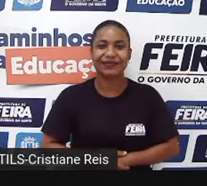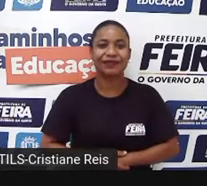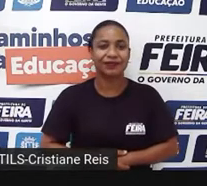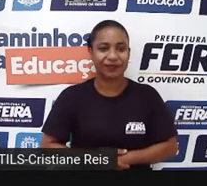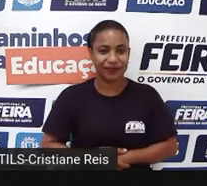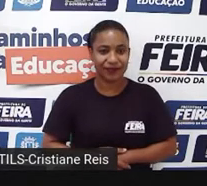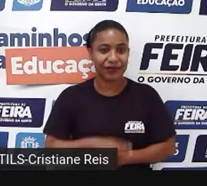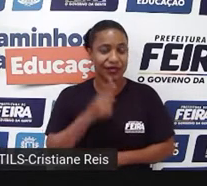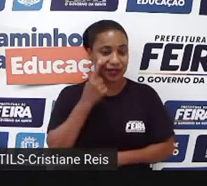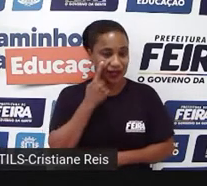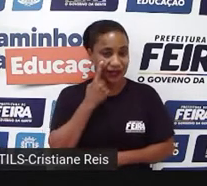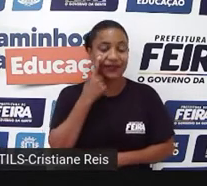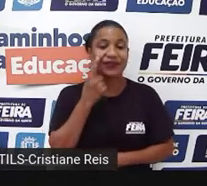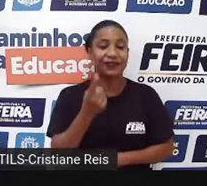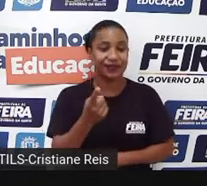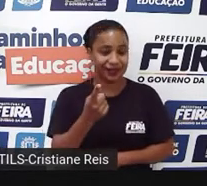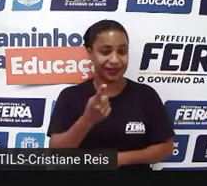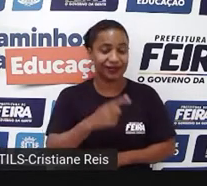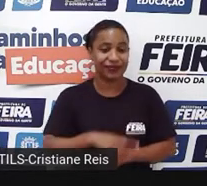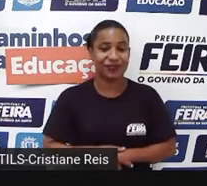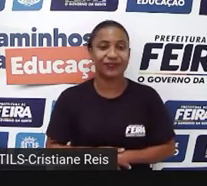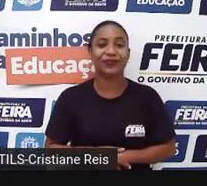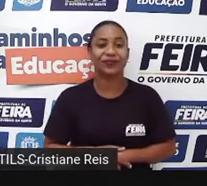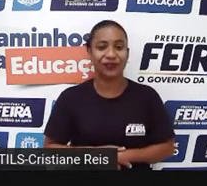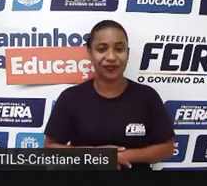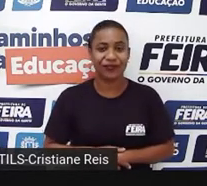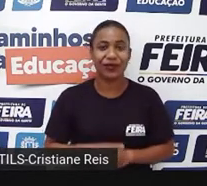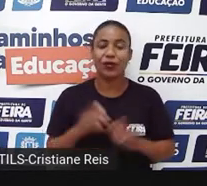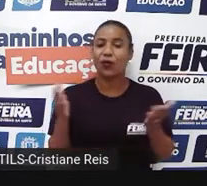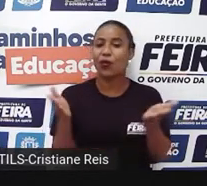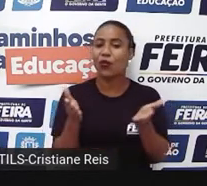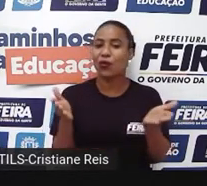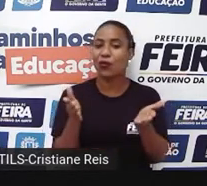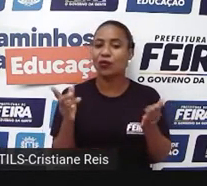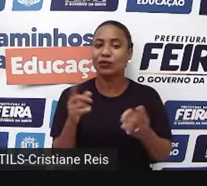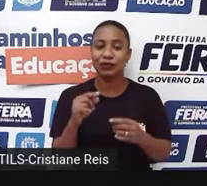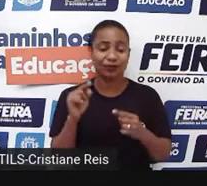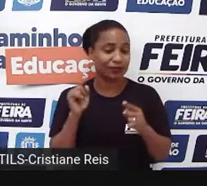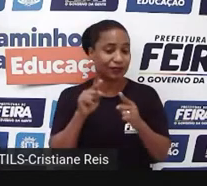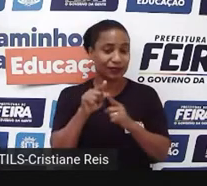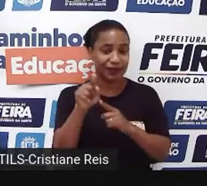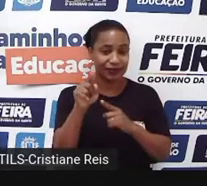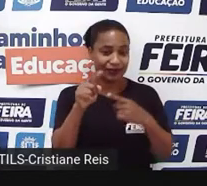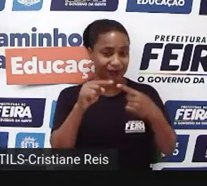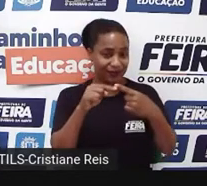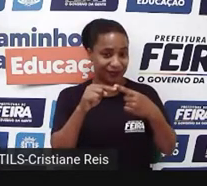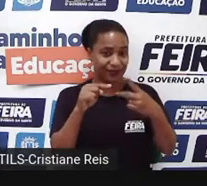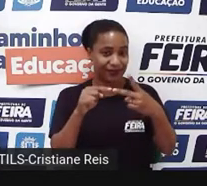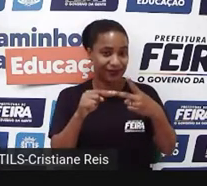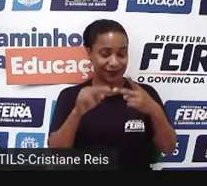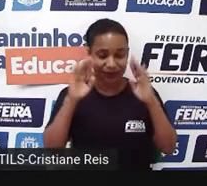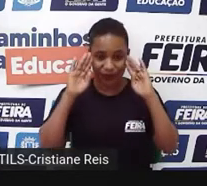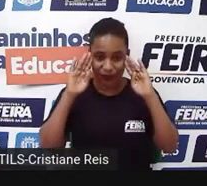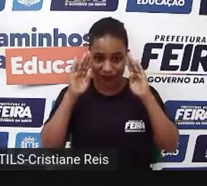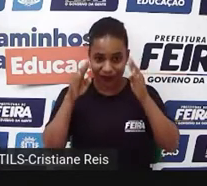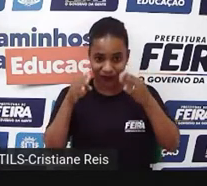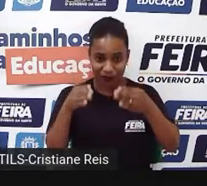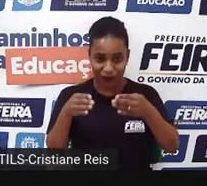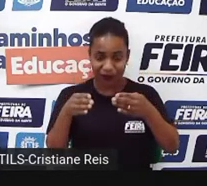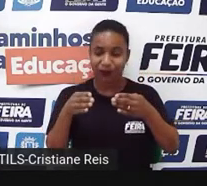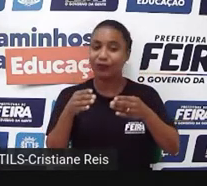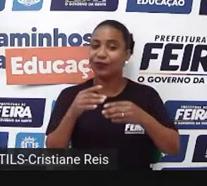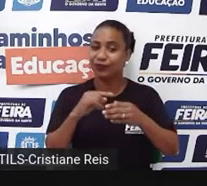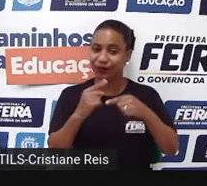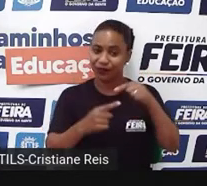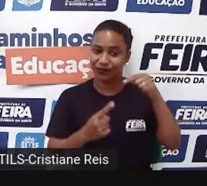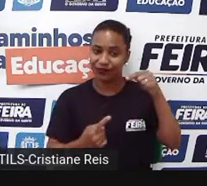Vejam quais são as perguntas que vão direcionar o nosso encontro de hoje. Escreva-as em seu caderno de inglês e responda-as